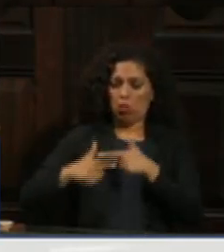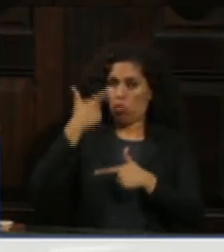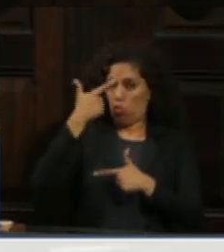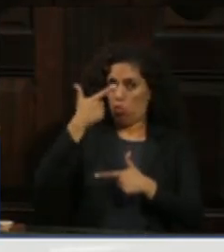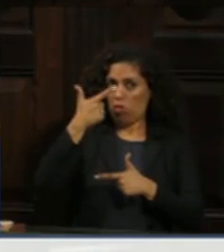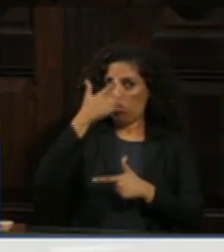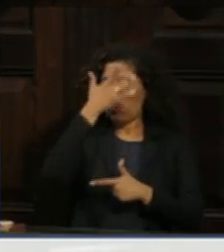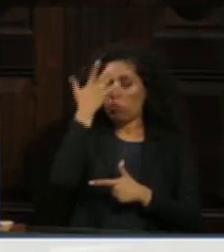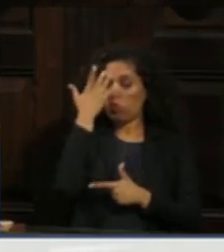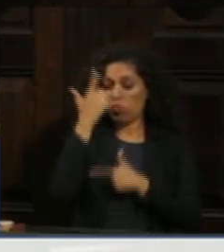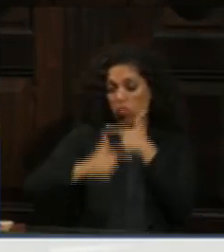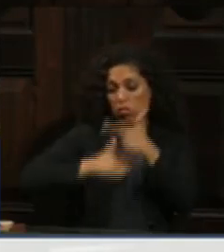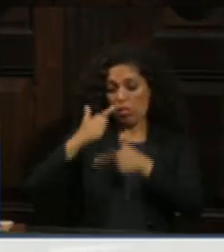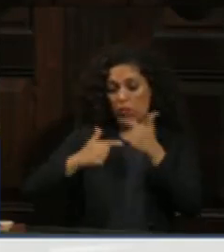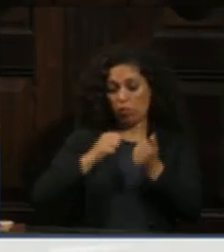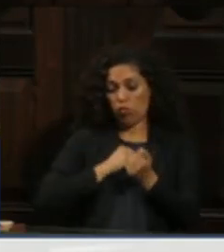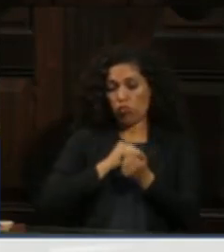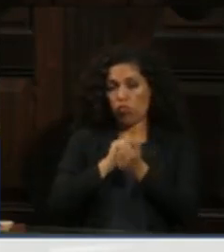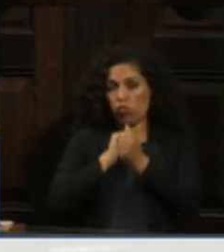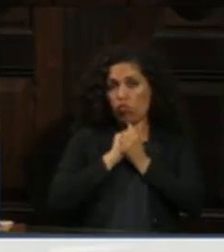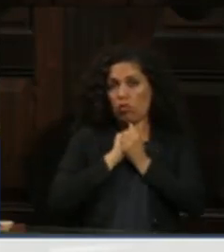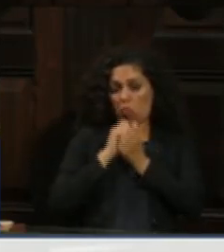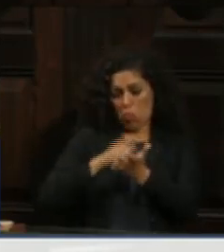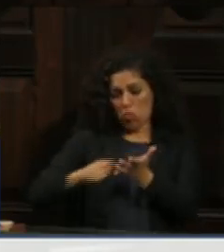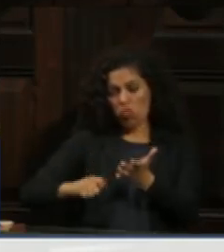E aí, senhor presidente, aqui na casa,